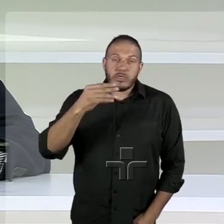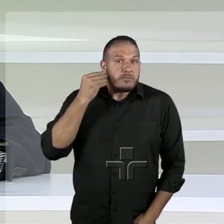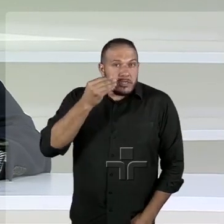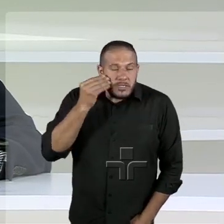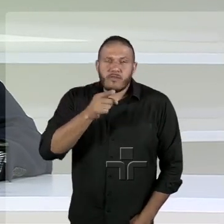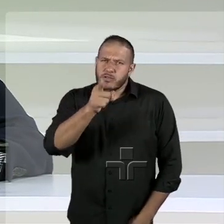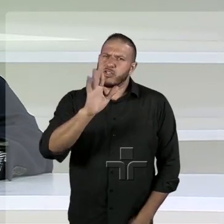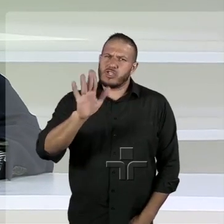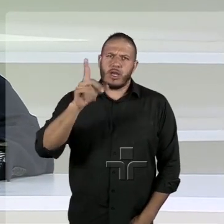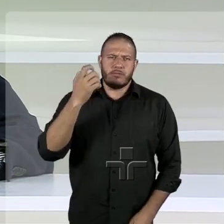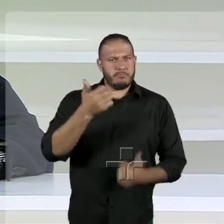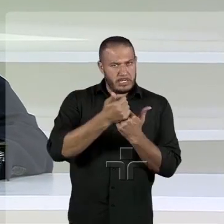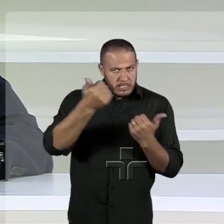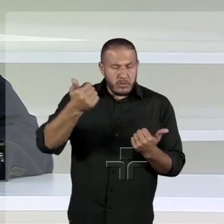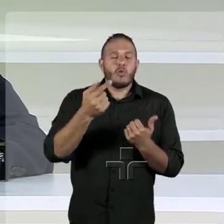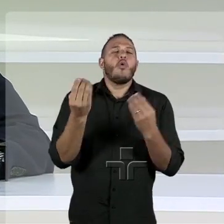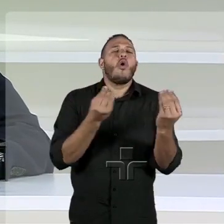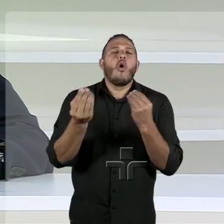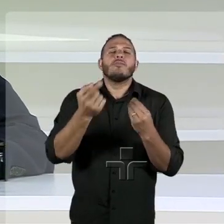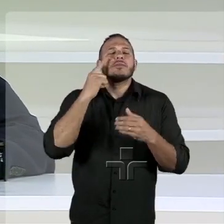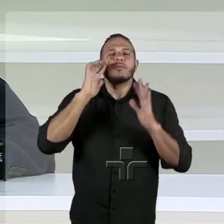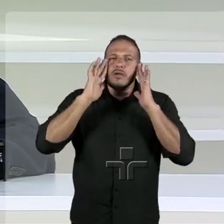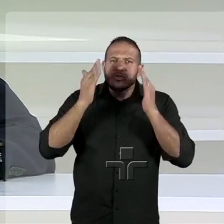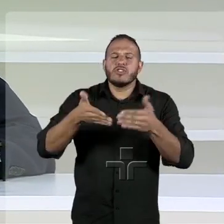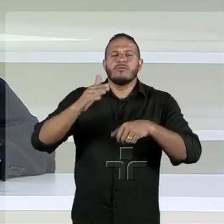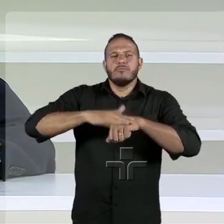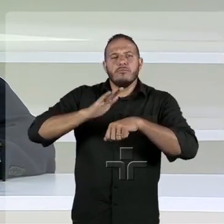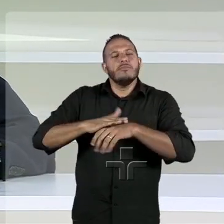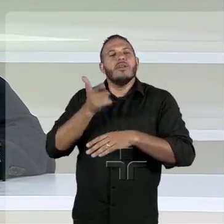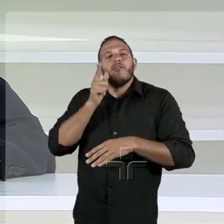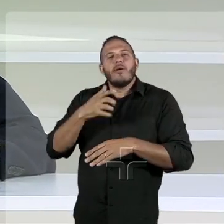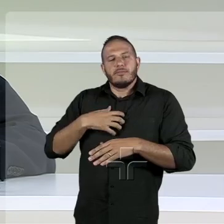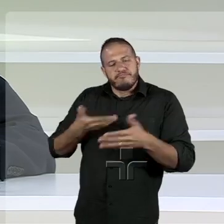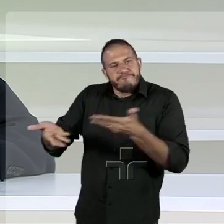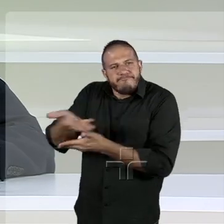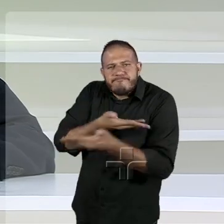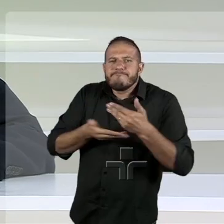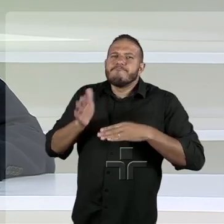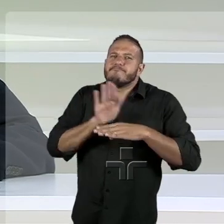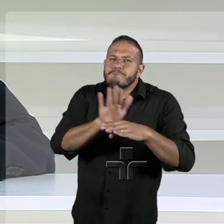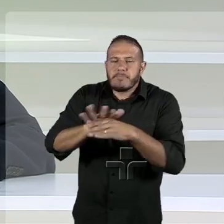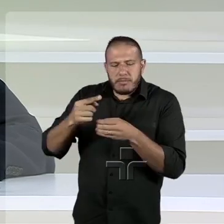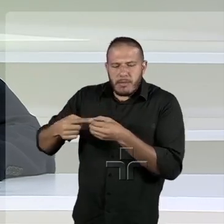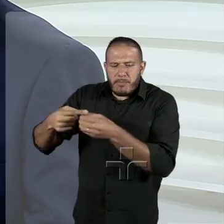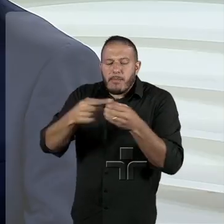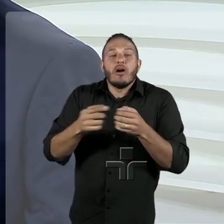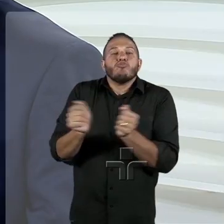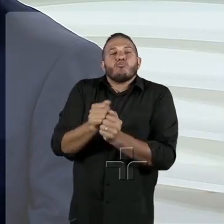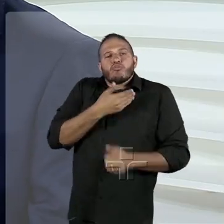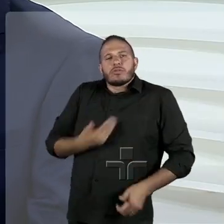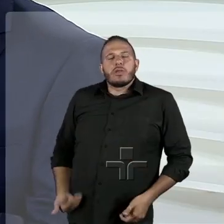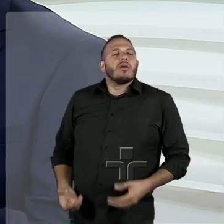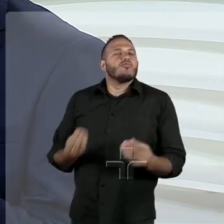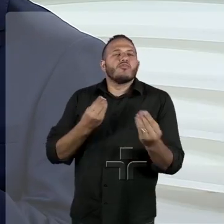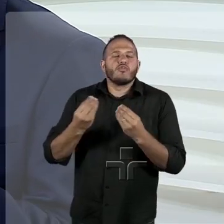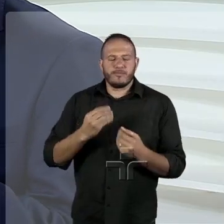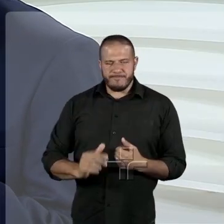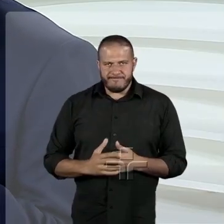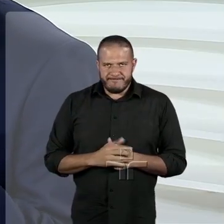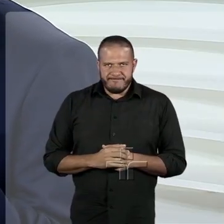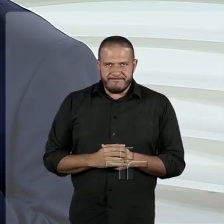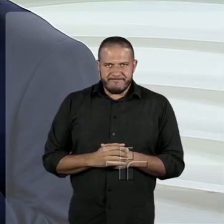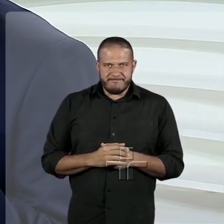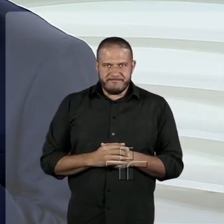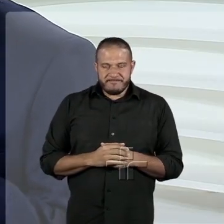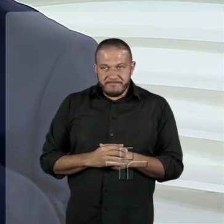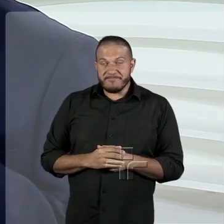senhor imagina que pode trabalhar esse regime de colaboração com os municípios paulistas? Bom, Mozart,